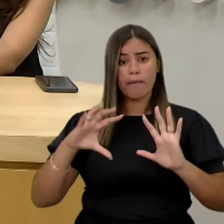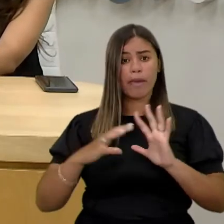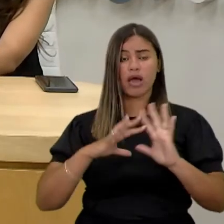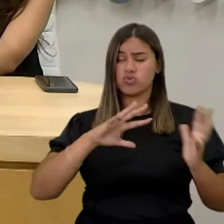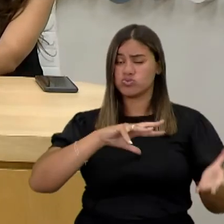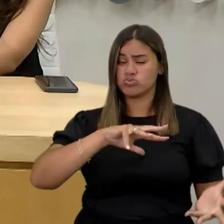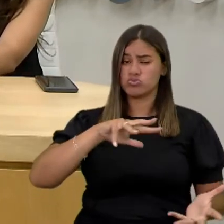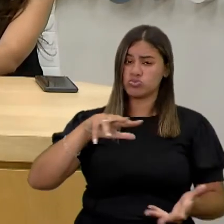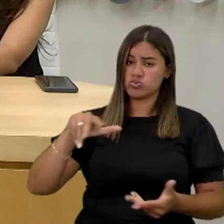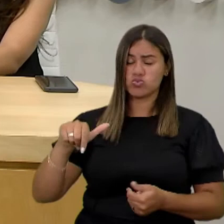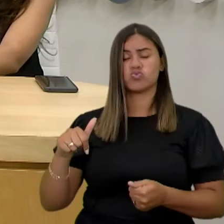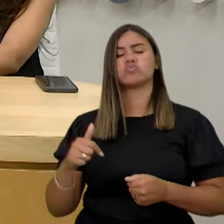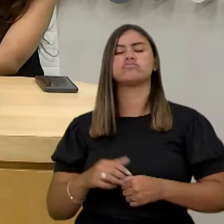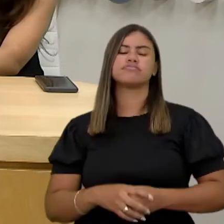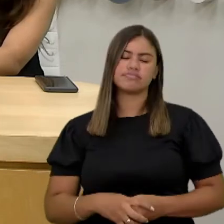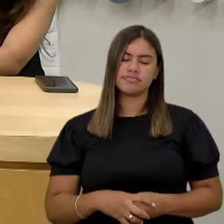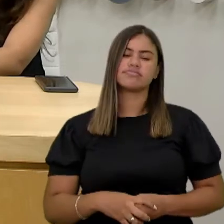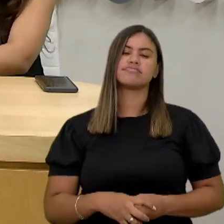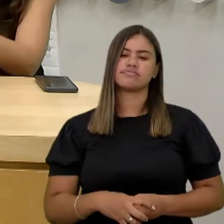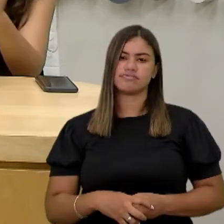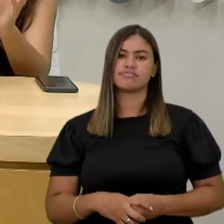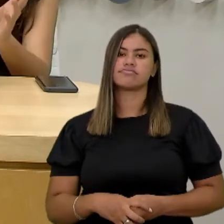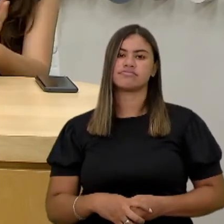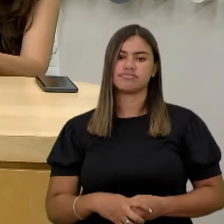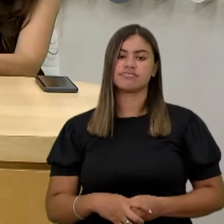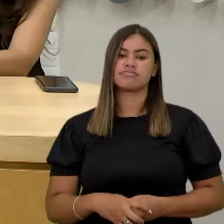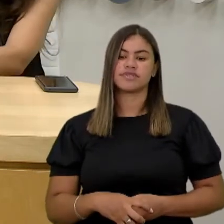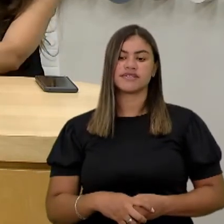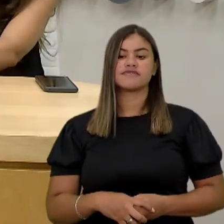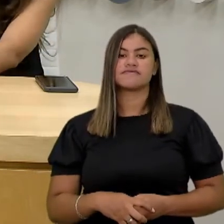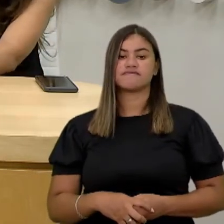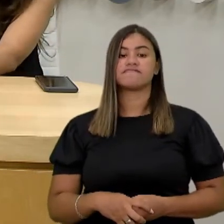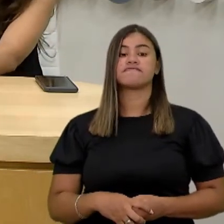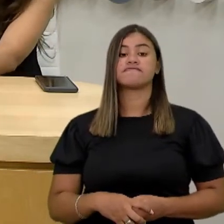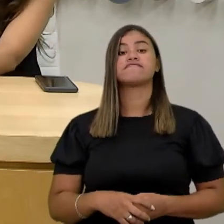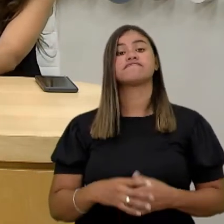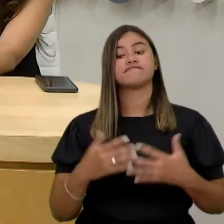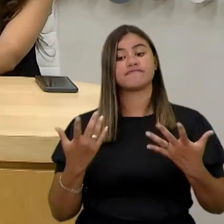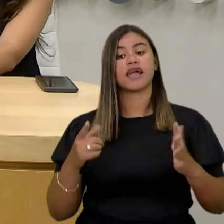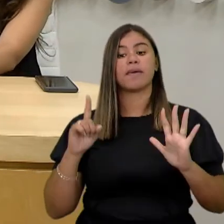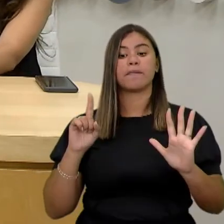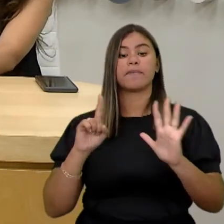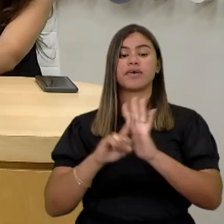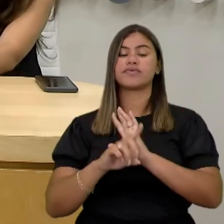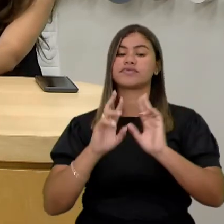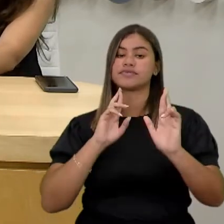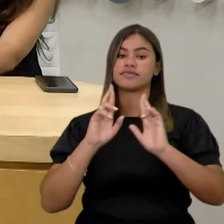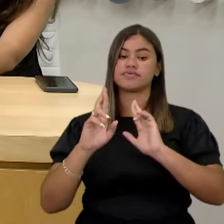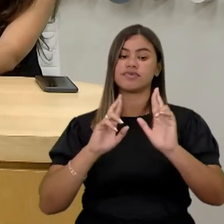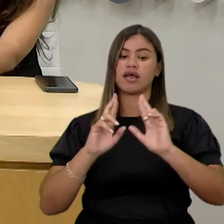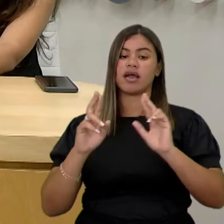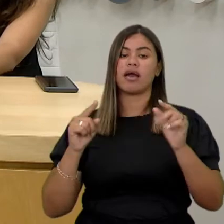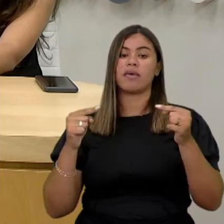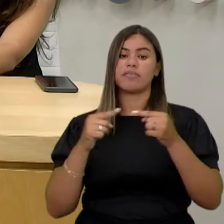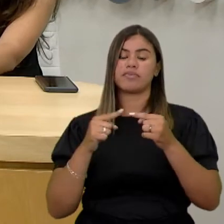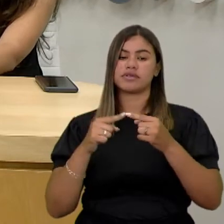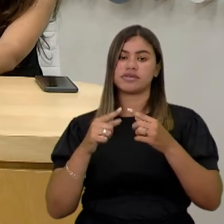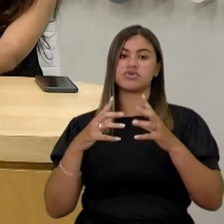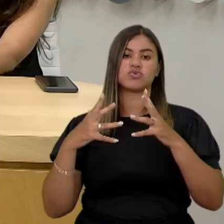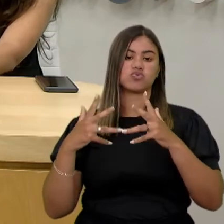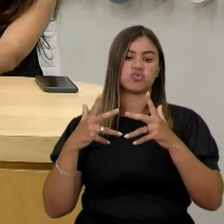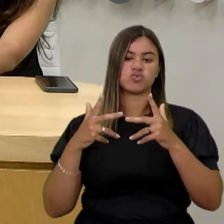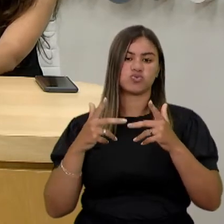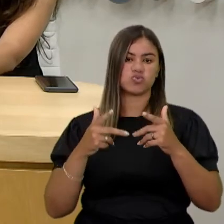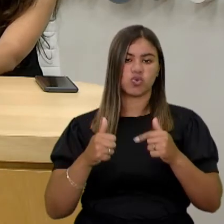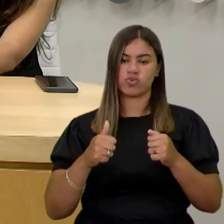é de interesse internacional, mundial. E aí, é uma pergunta que a gente vai começar a responder ao longo de todos os componentes. Vocês vão